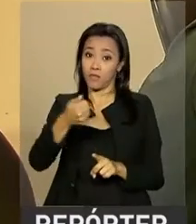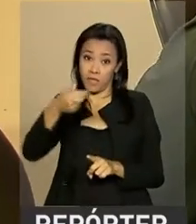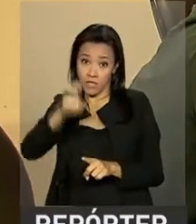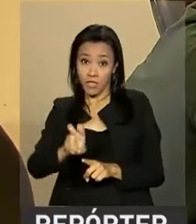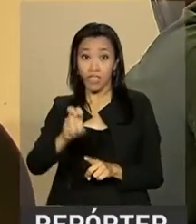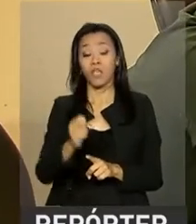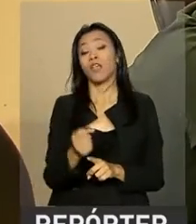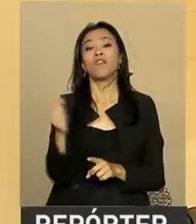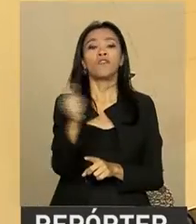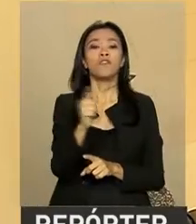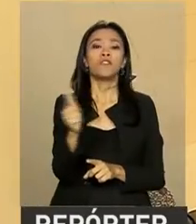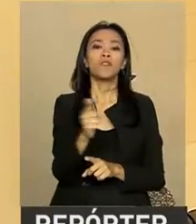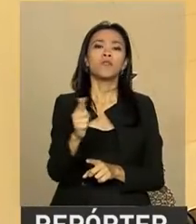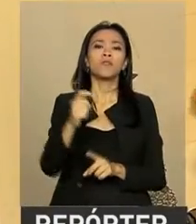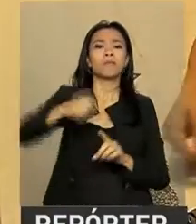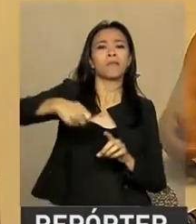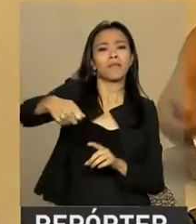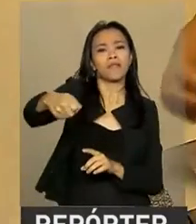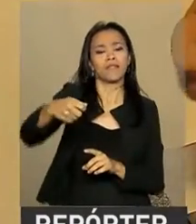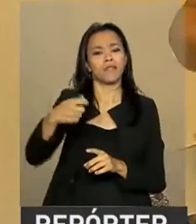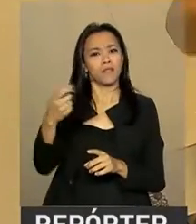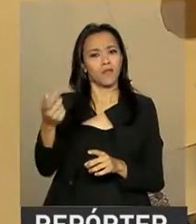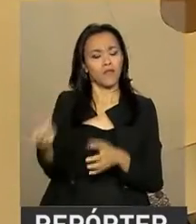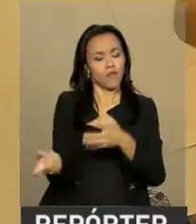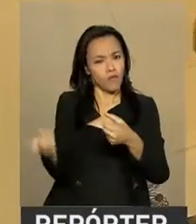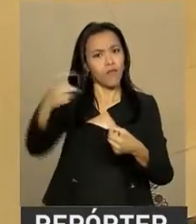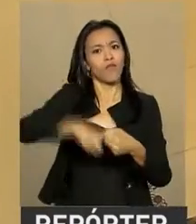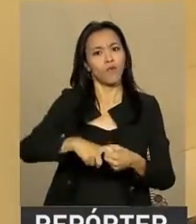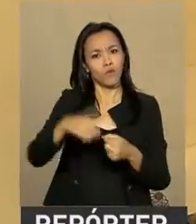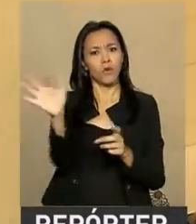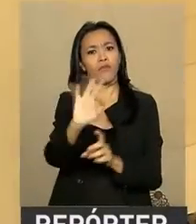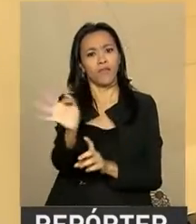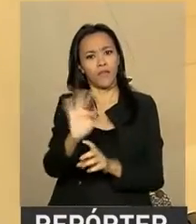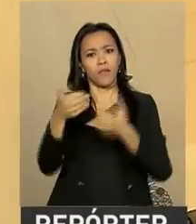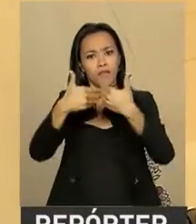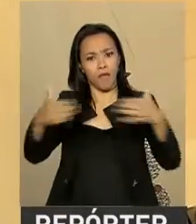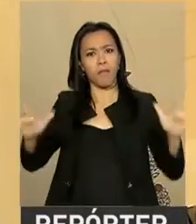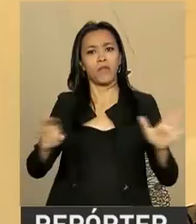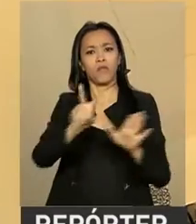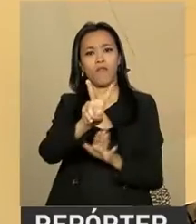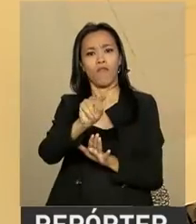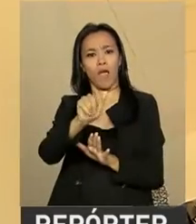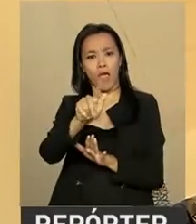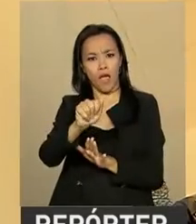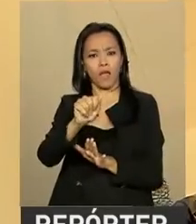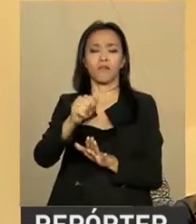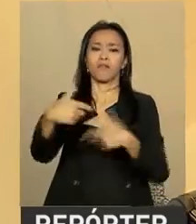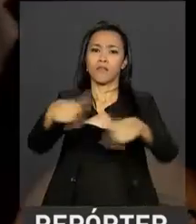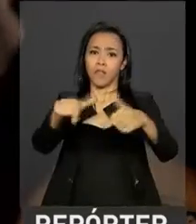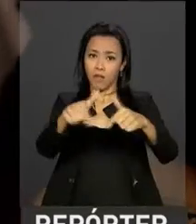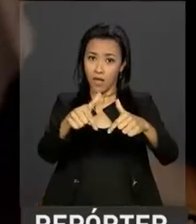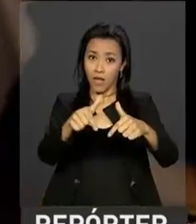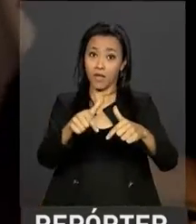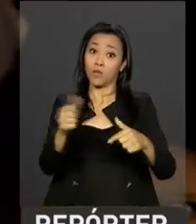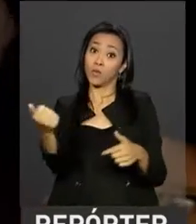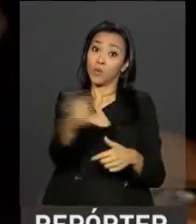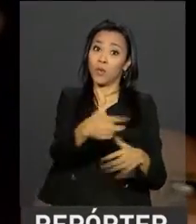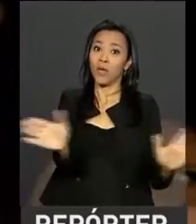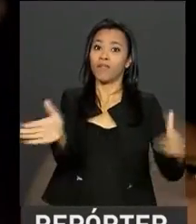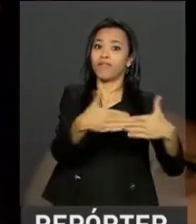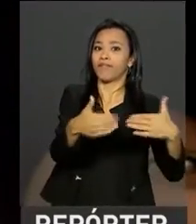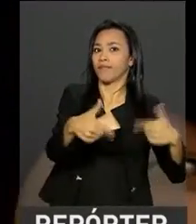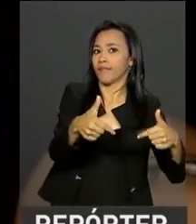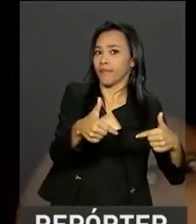meses de retração o país voltou a ter em fevereiro mas vagas abertas do que postos de trabalho fechados o saldo positivo